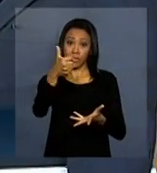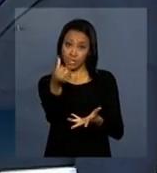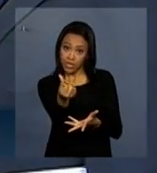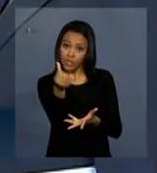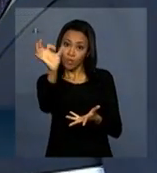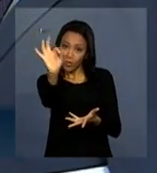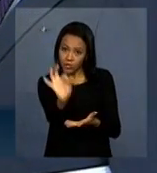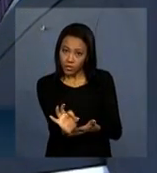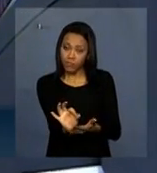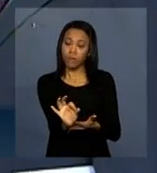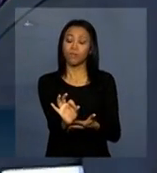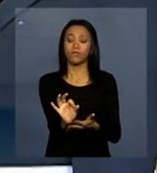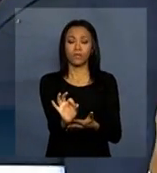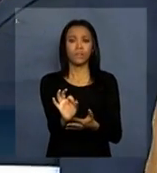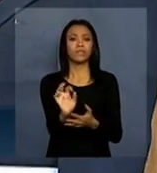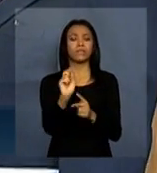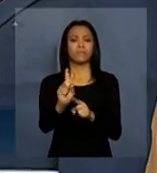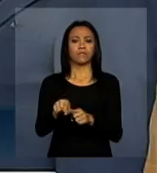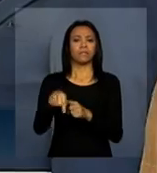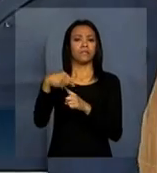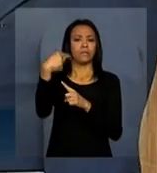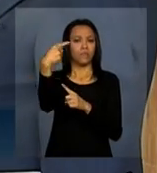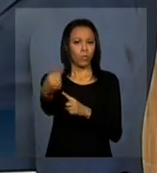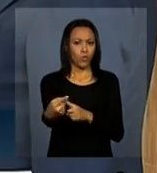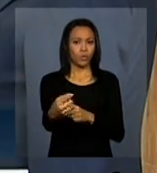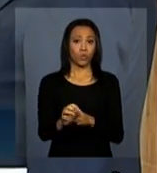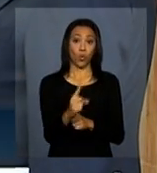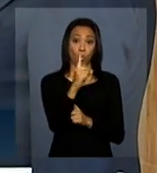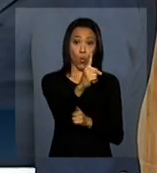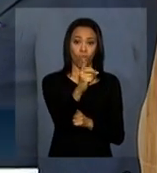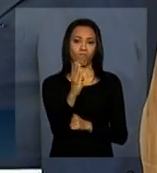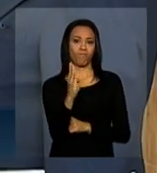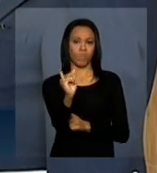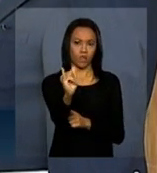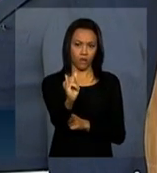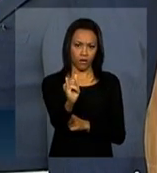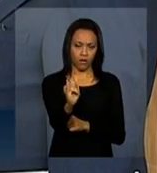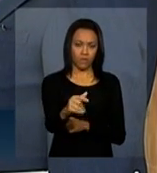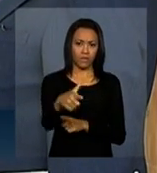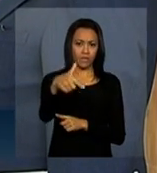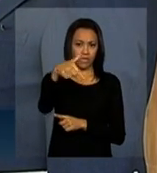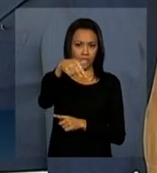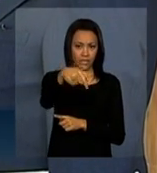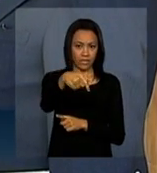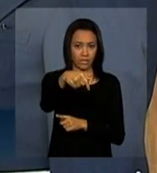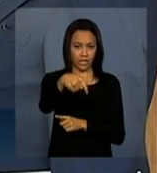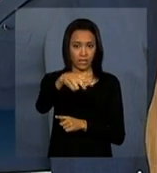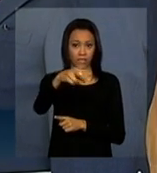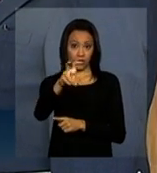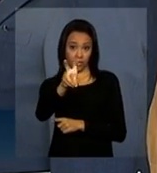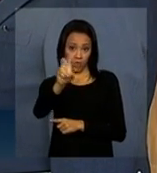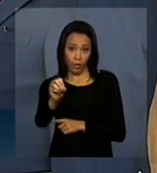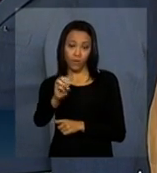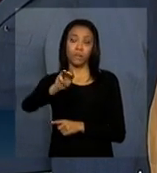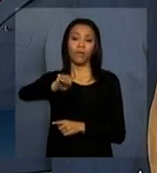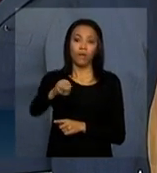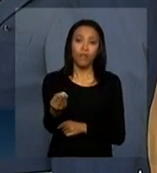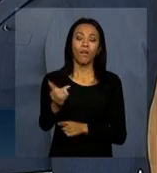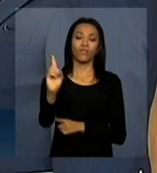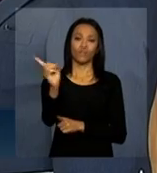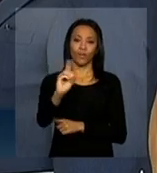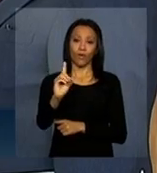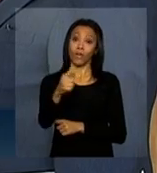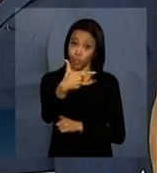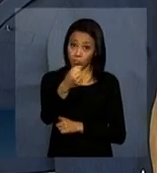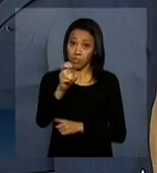156% e passou de 1 bilhão e 750 milhões de dólares em